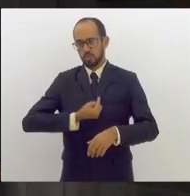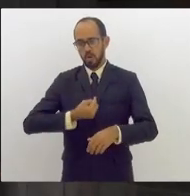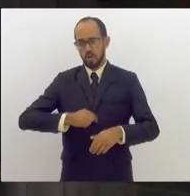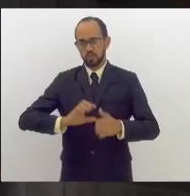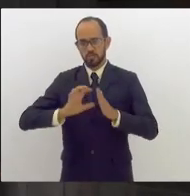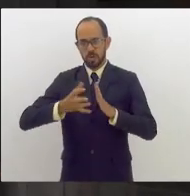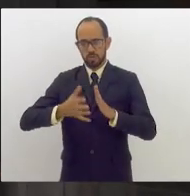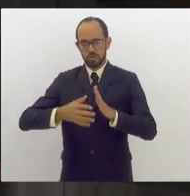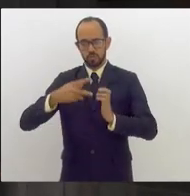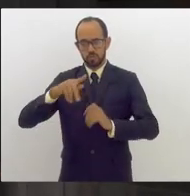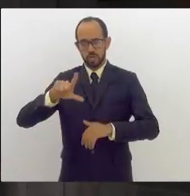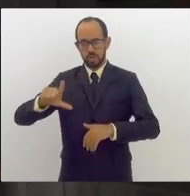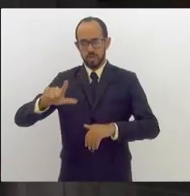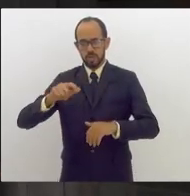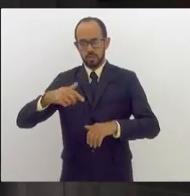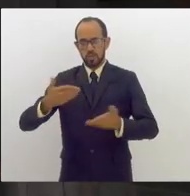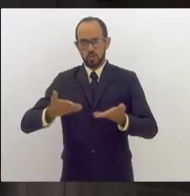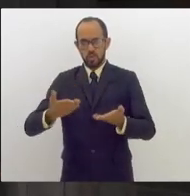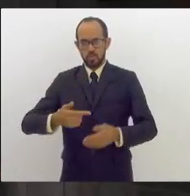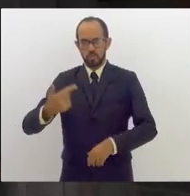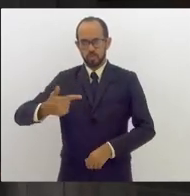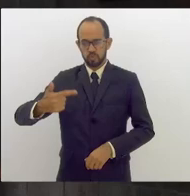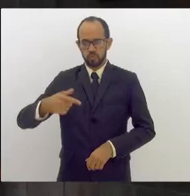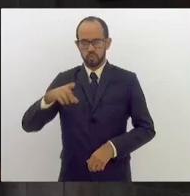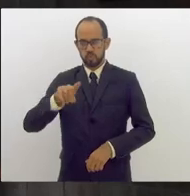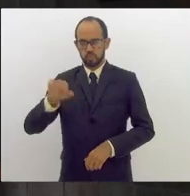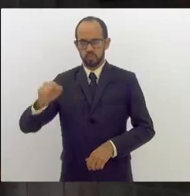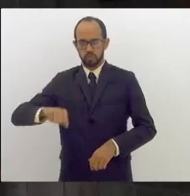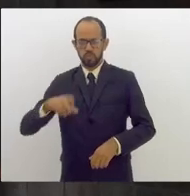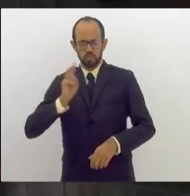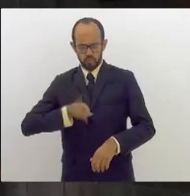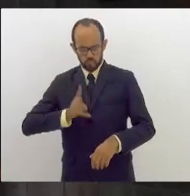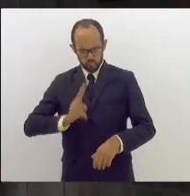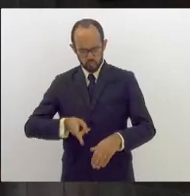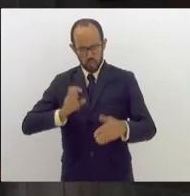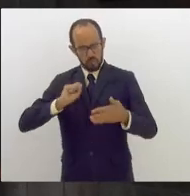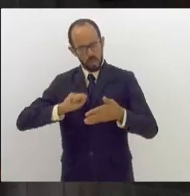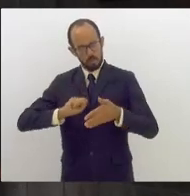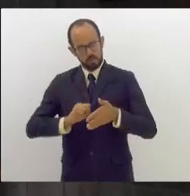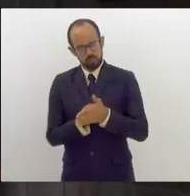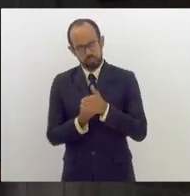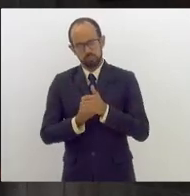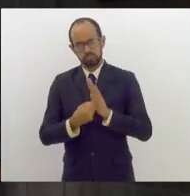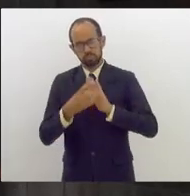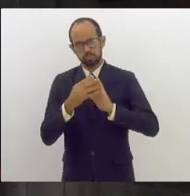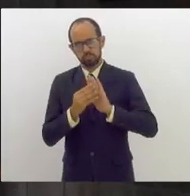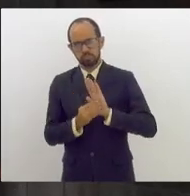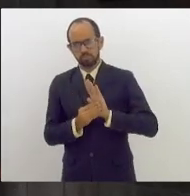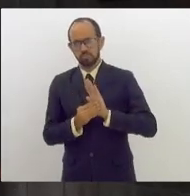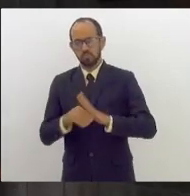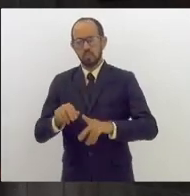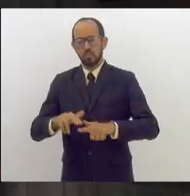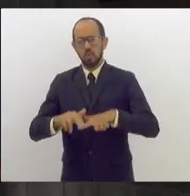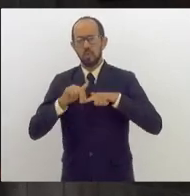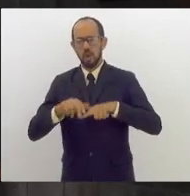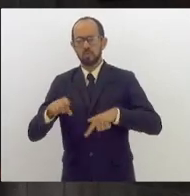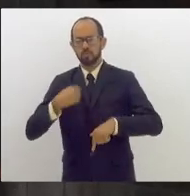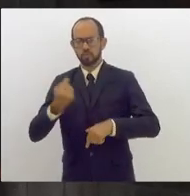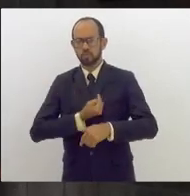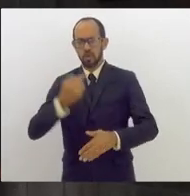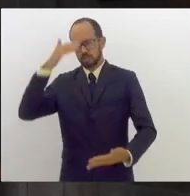pelo segundo dia na Assembleia firmou o pé na obstrução de pauta justamente por nós